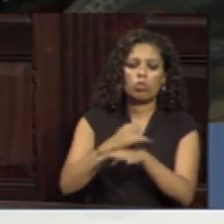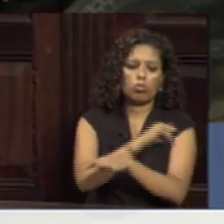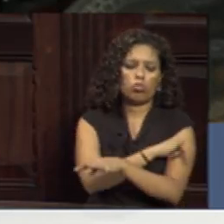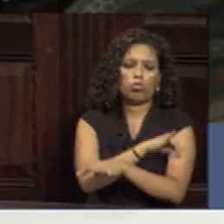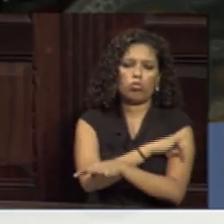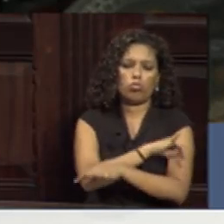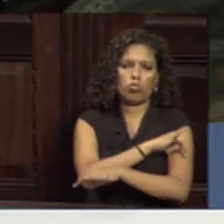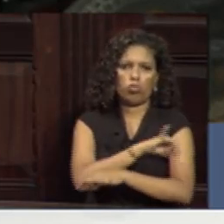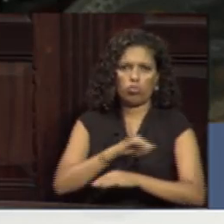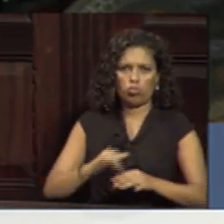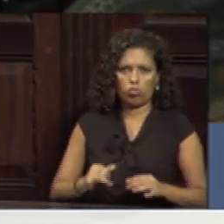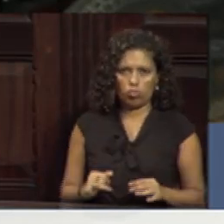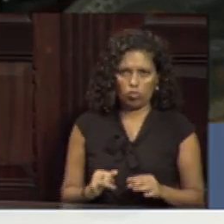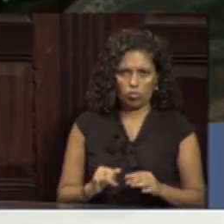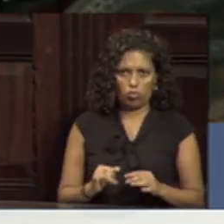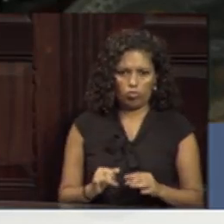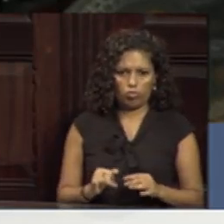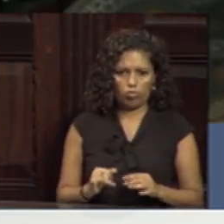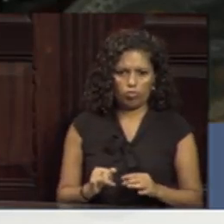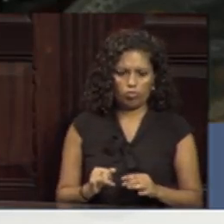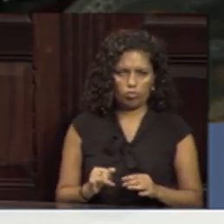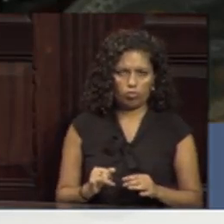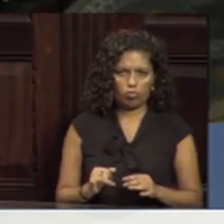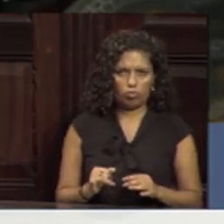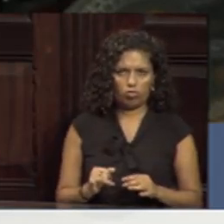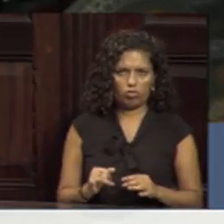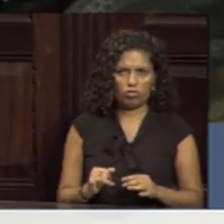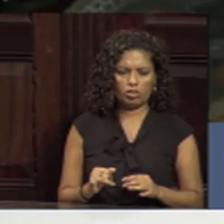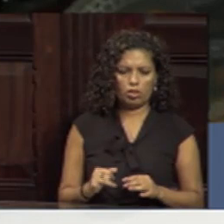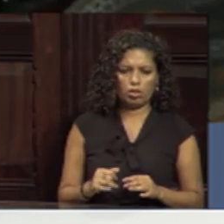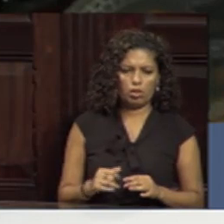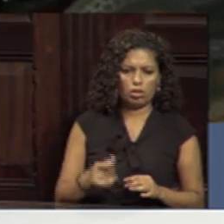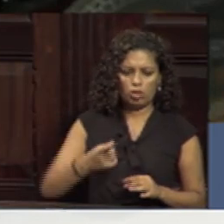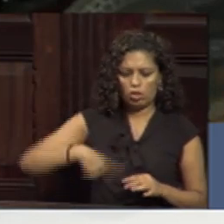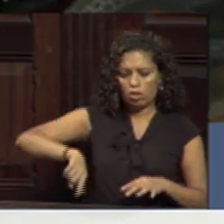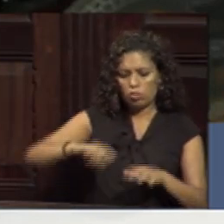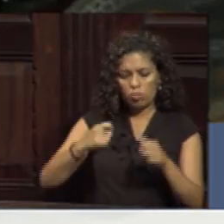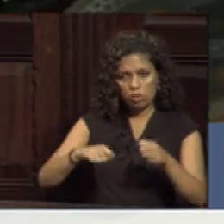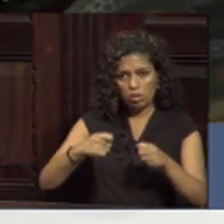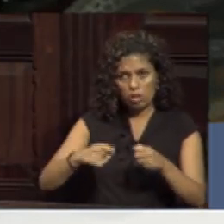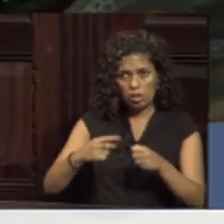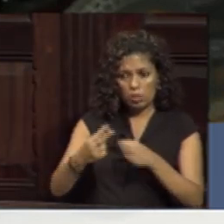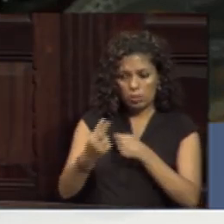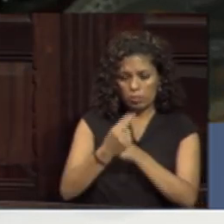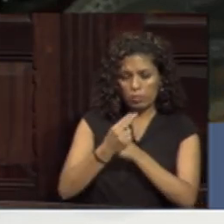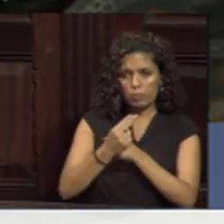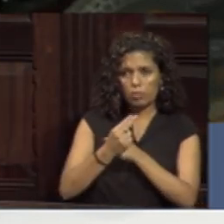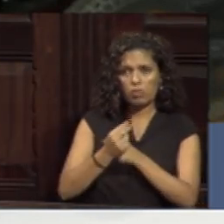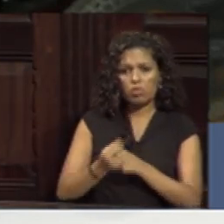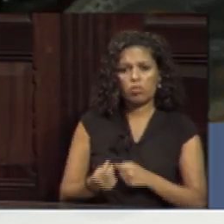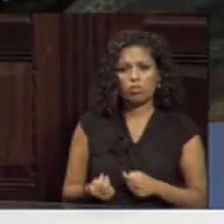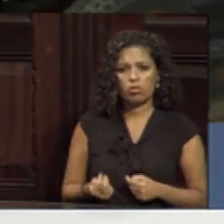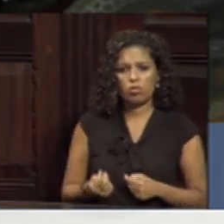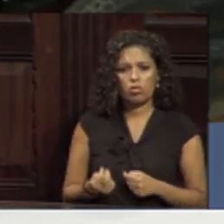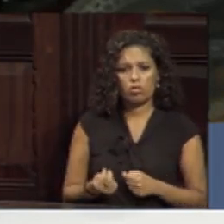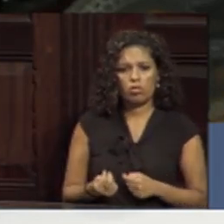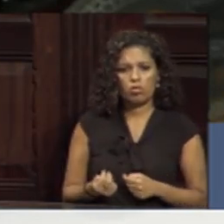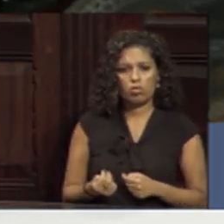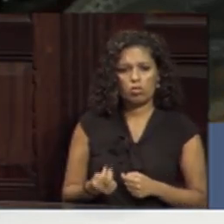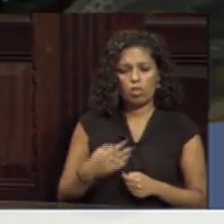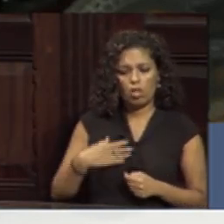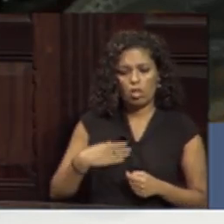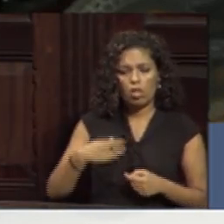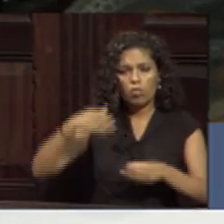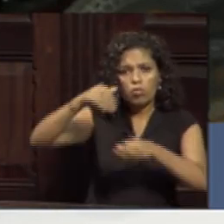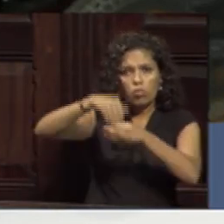esparrela de uma sociedade hipócrita. É uma pena, meu coração bate com